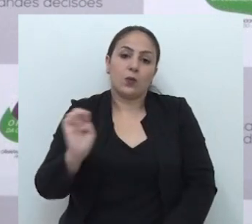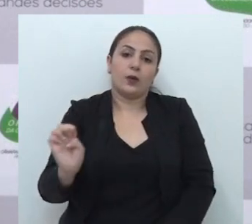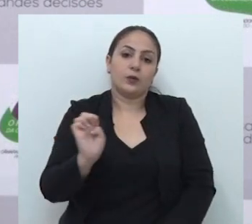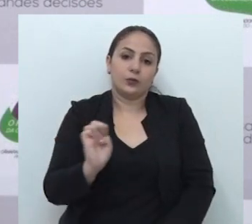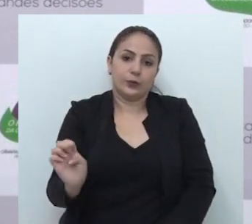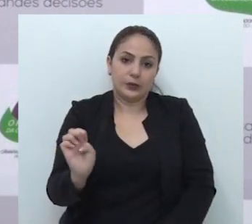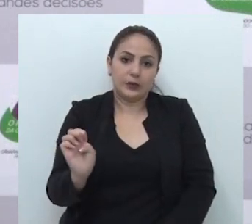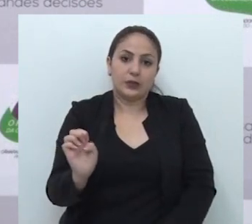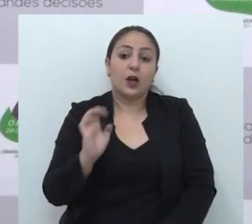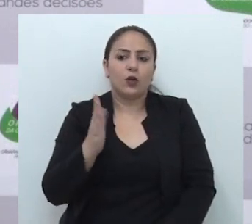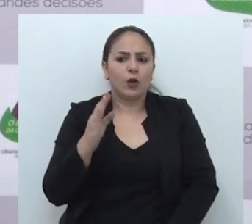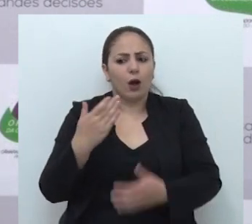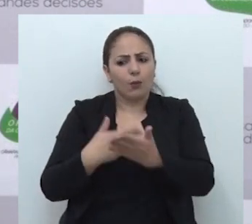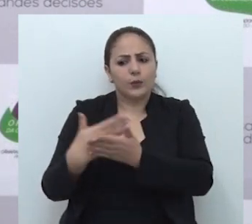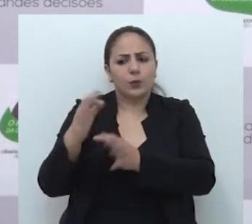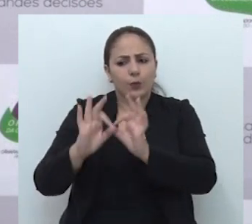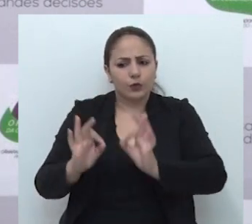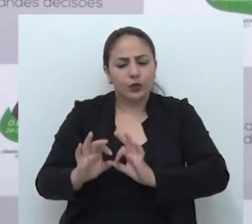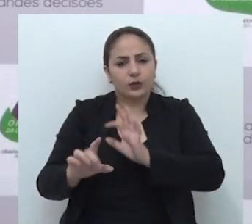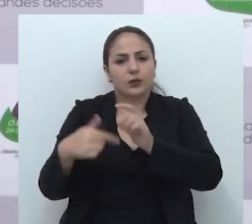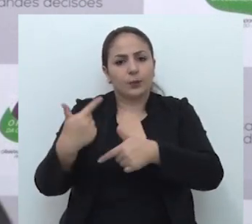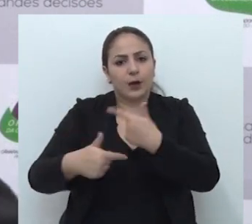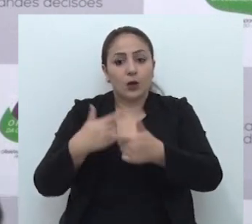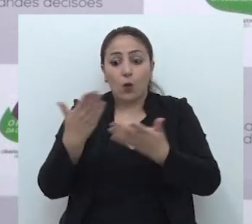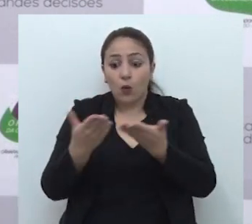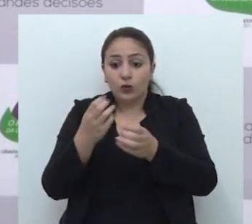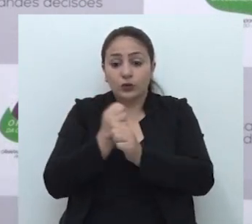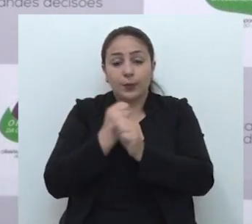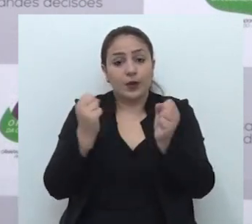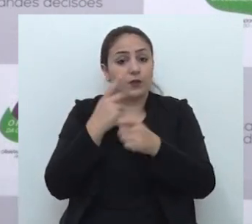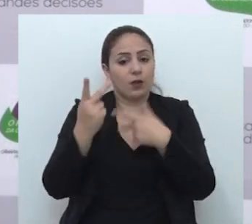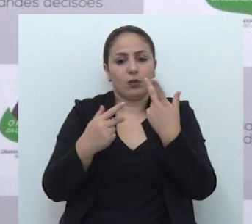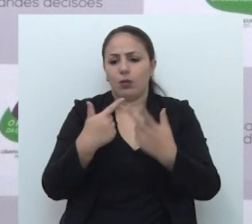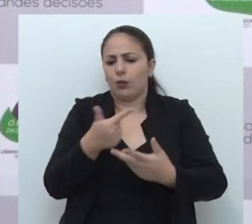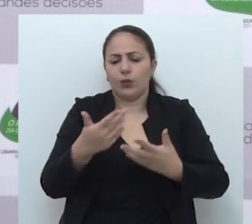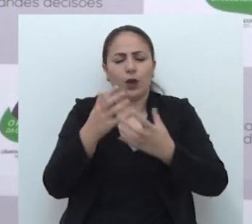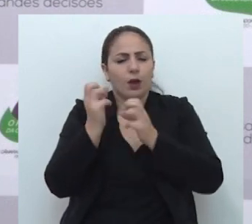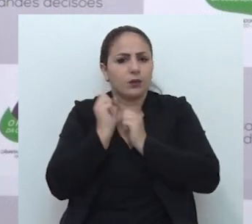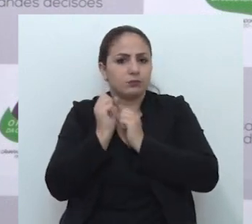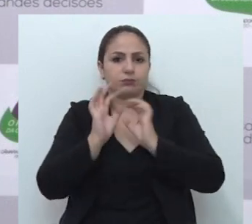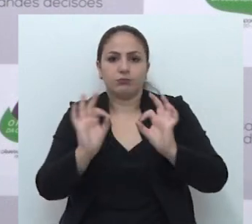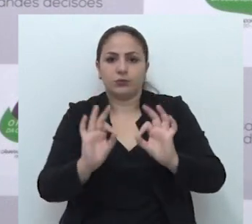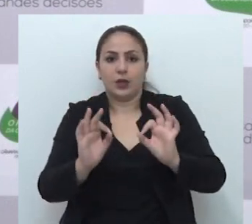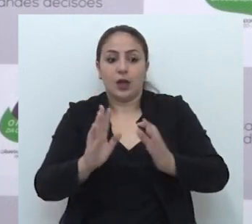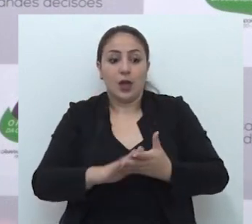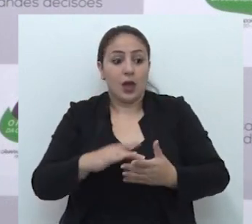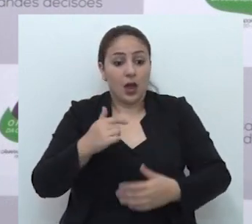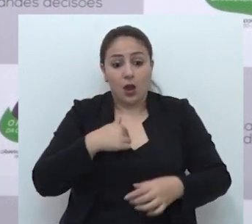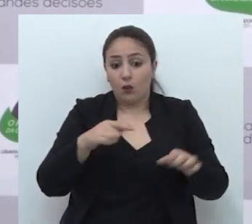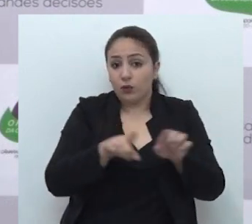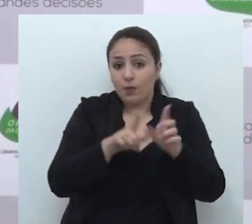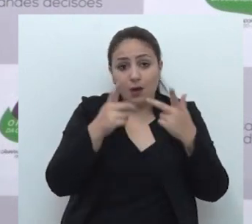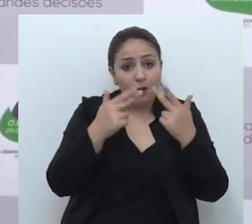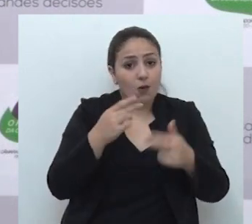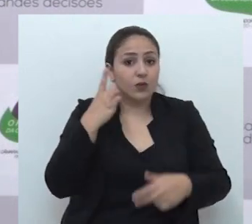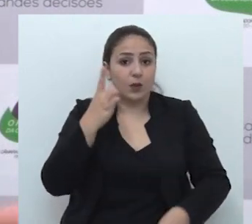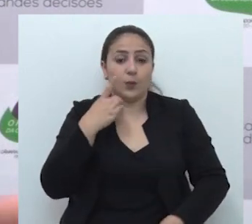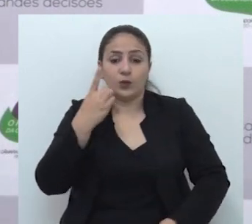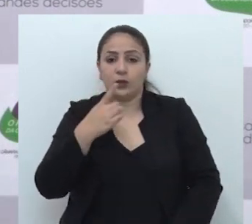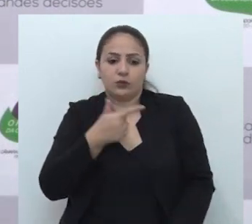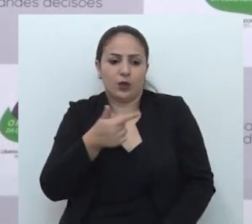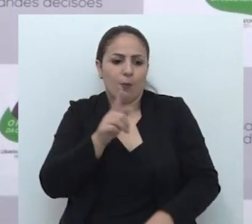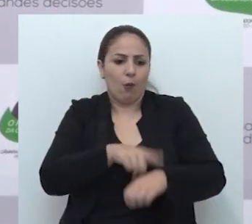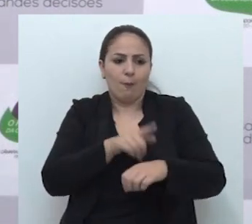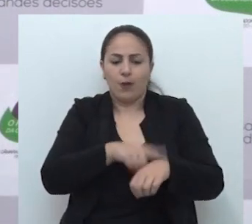claro nessa eleição, já ter um projeto de trabalho, tanto que hoje, pela manhã, afirmou que não haverá descanso, inclusive para mim também, que fui eleito deputado, não há férias, não há descanso, não há momento